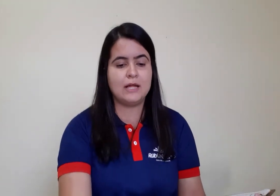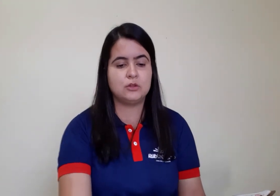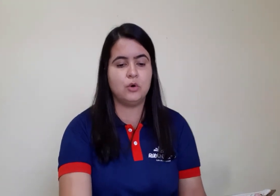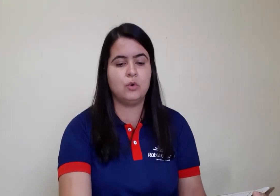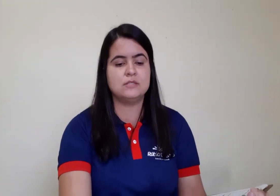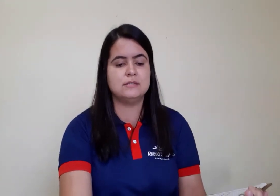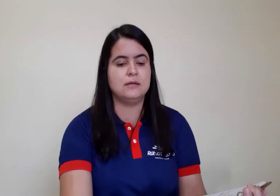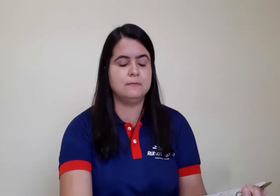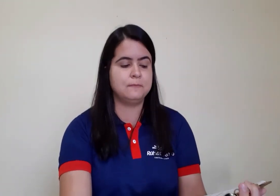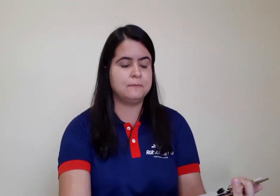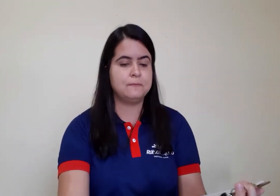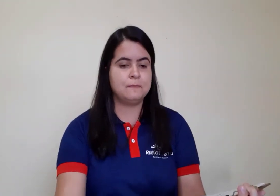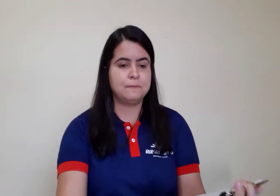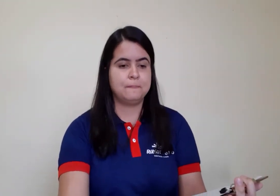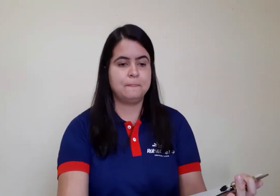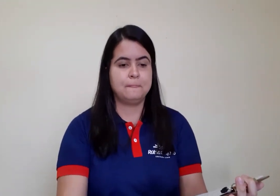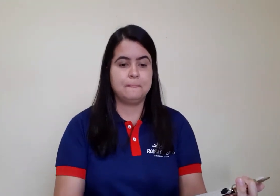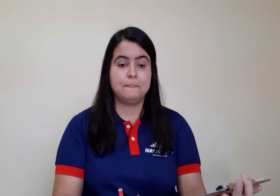número 14?